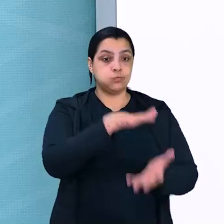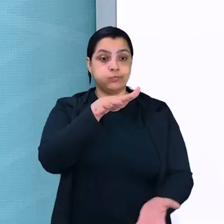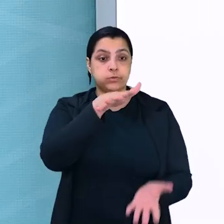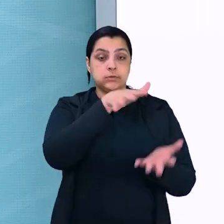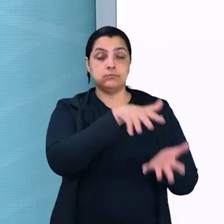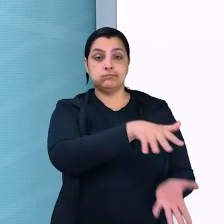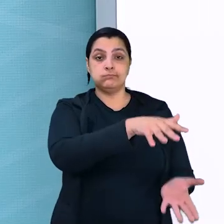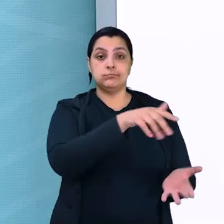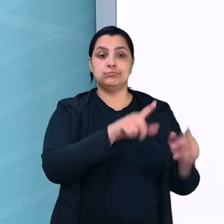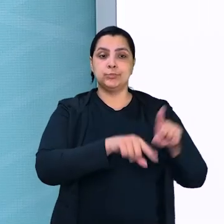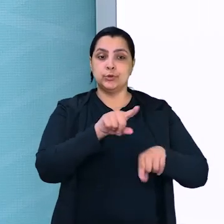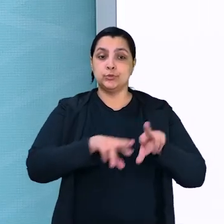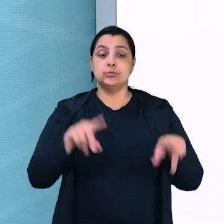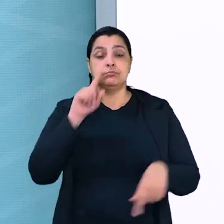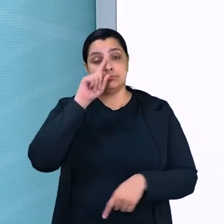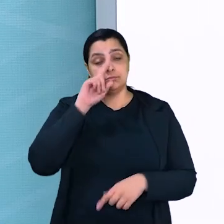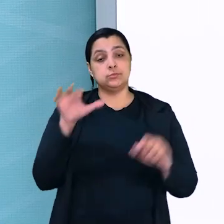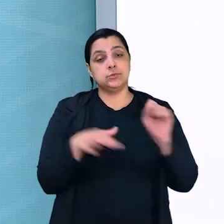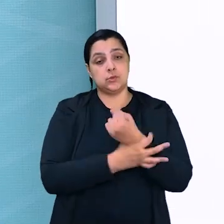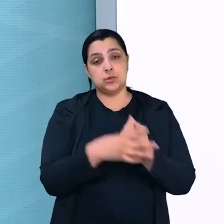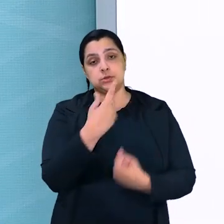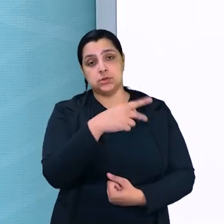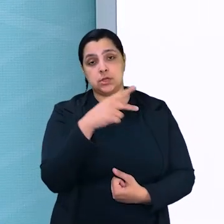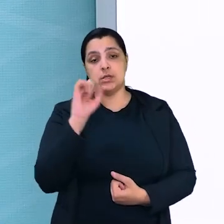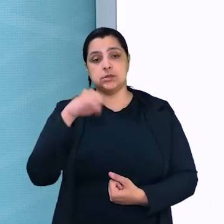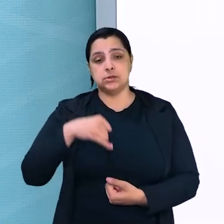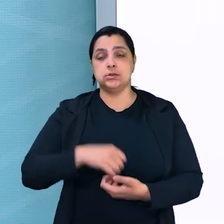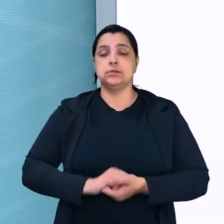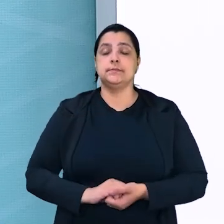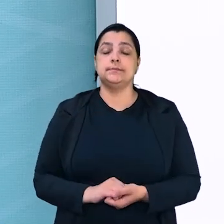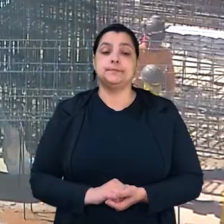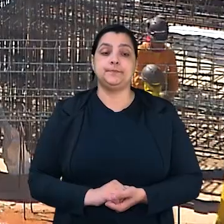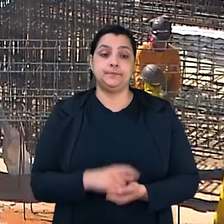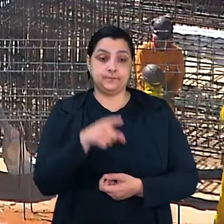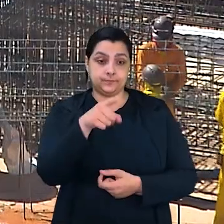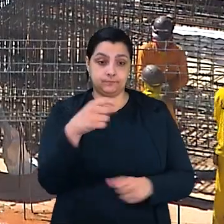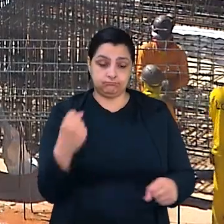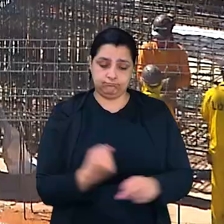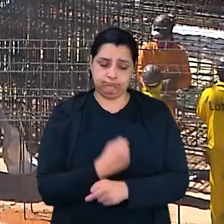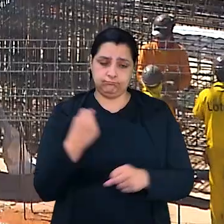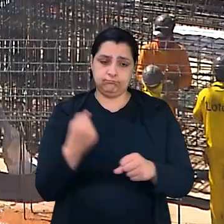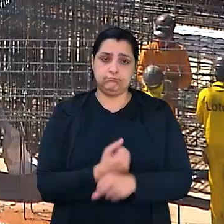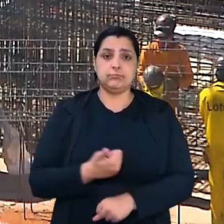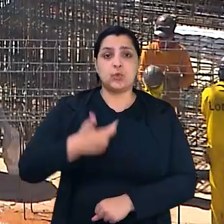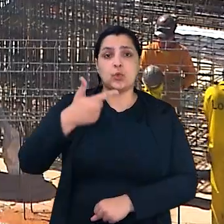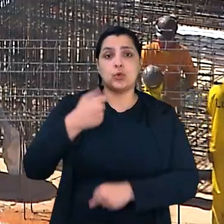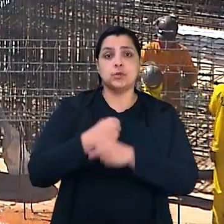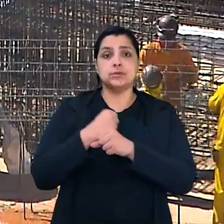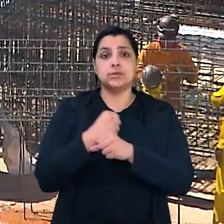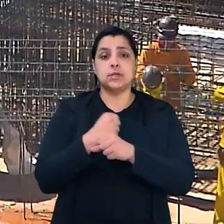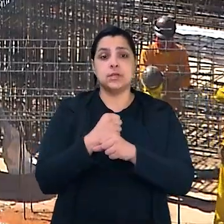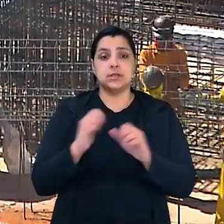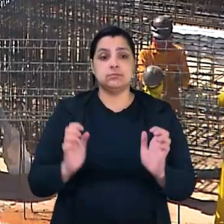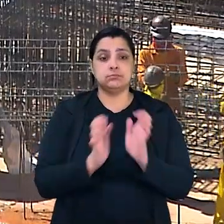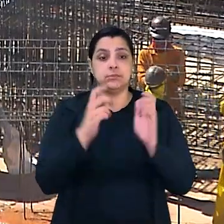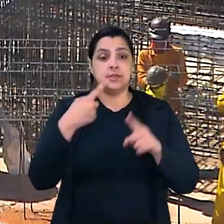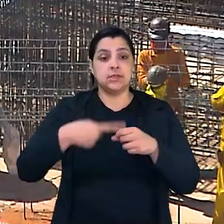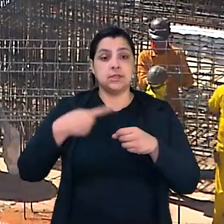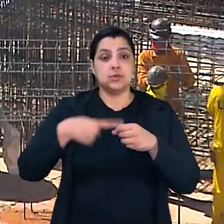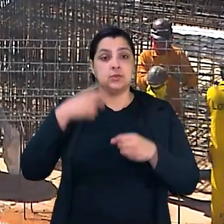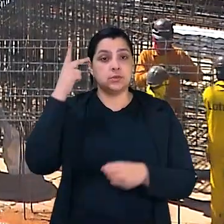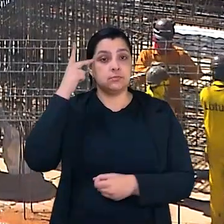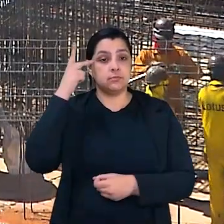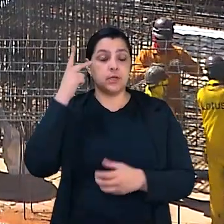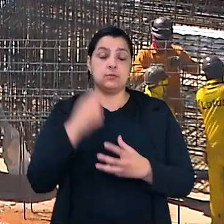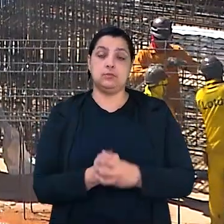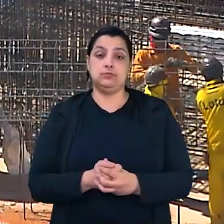de armazenamento do produto gerou risco à segurança do trabalhador. O pedreiro trabalhou por 12 anos na usina, no